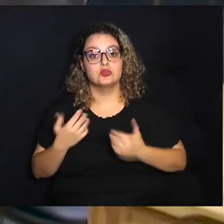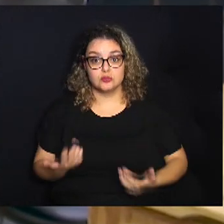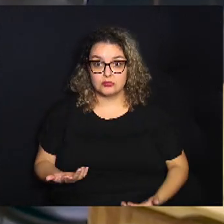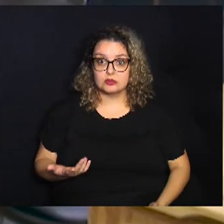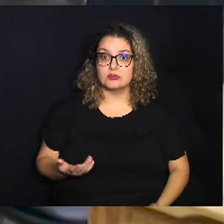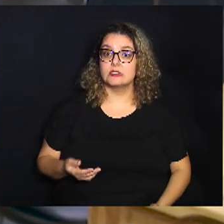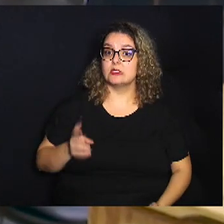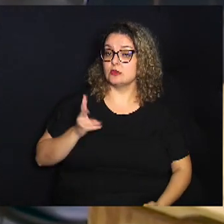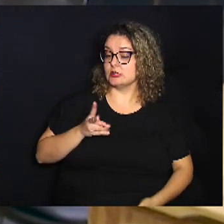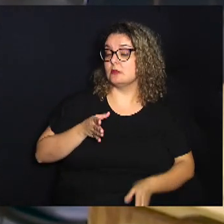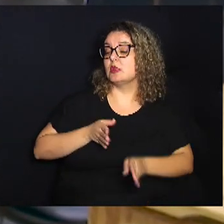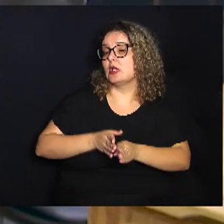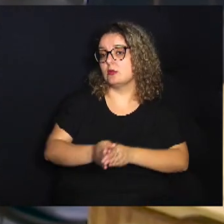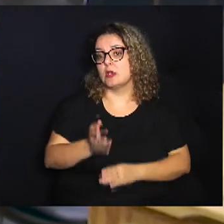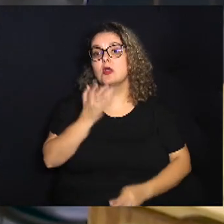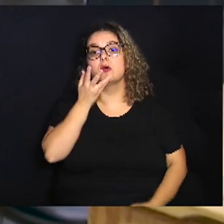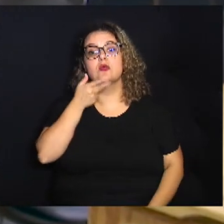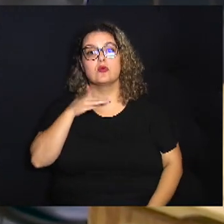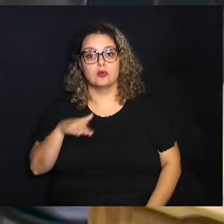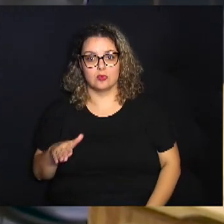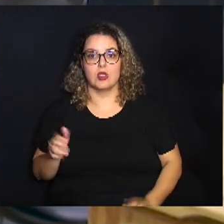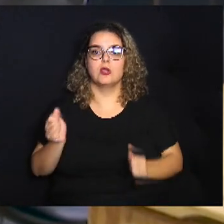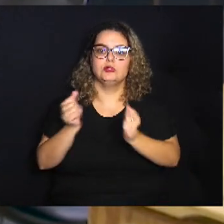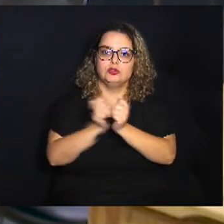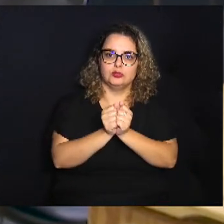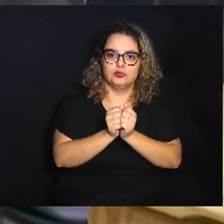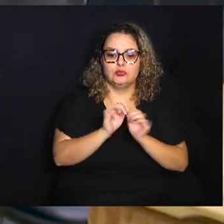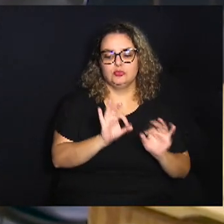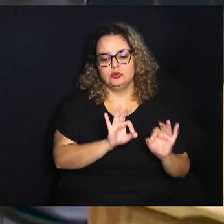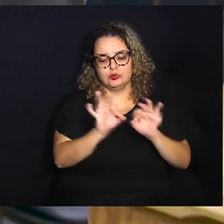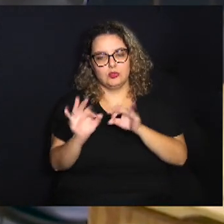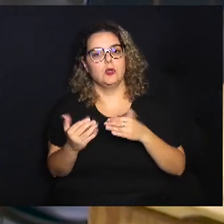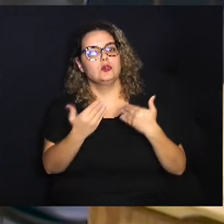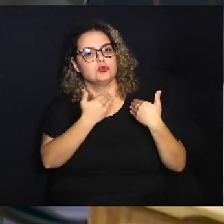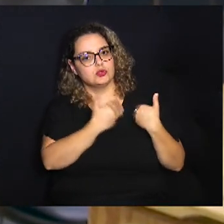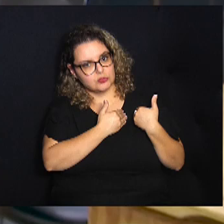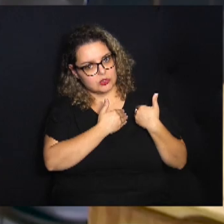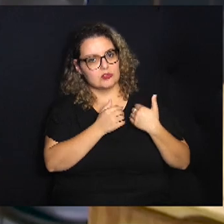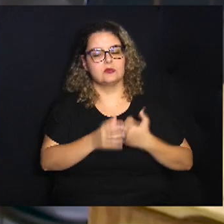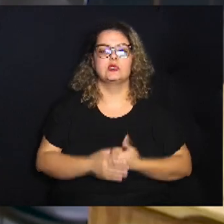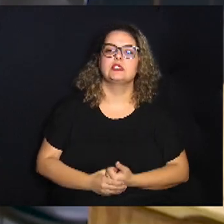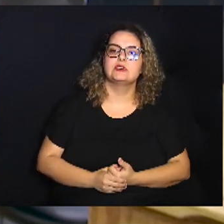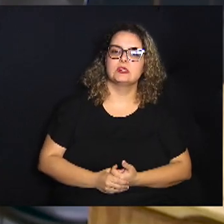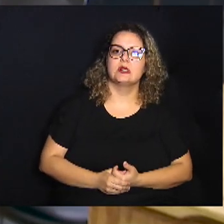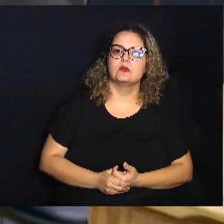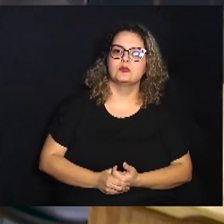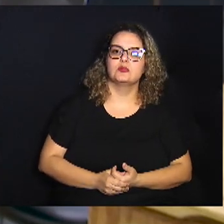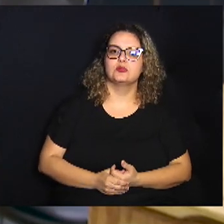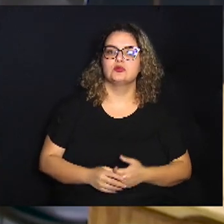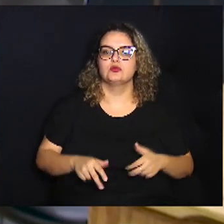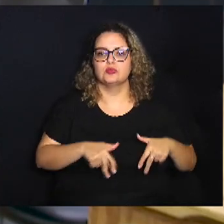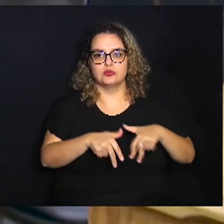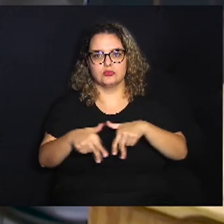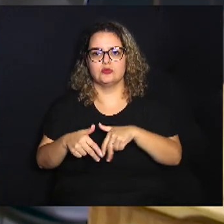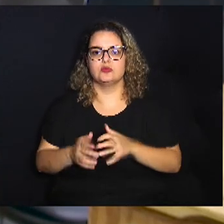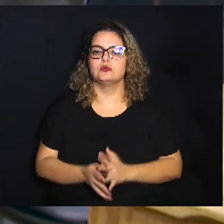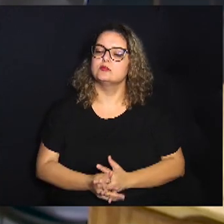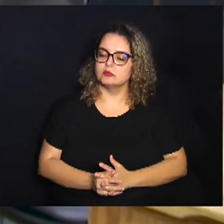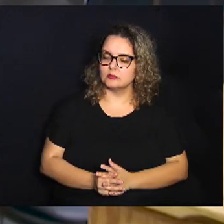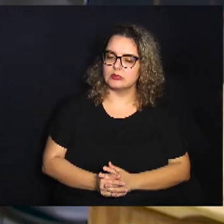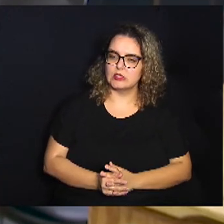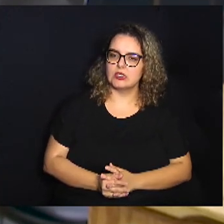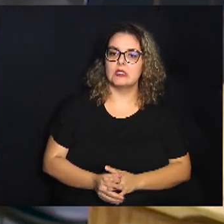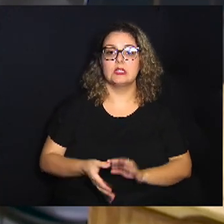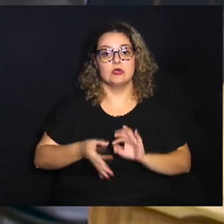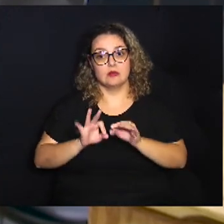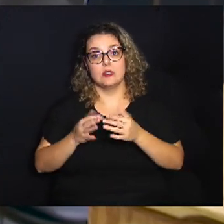gente sempre recomenda que as crianças estejam acompanhadas de seus responsáveis. E nessas oficinas,